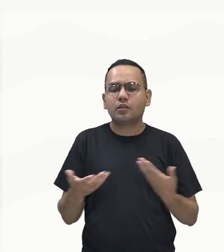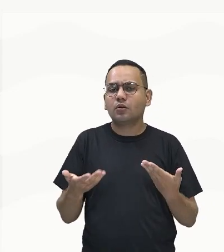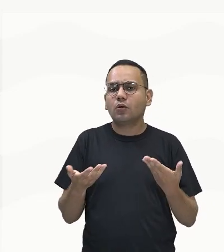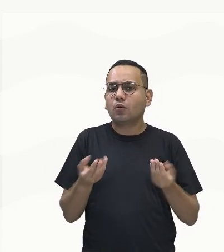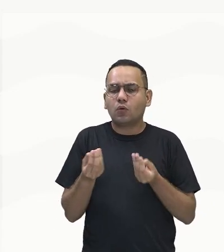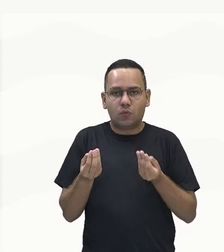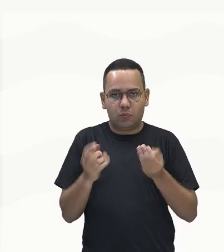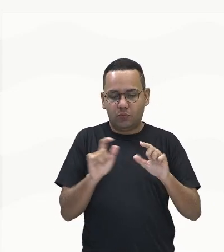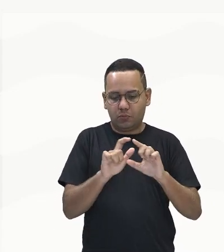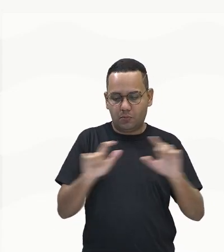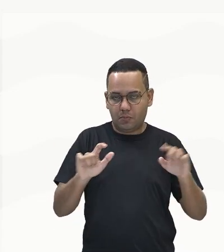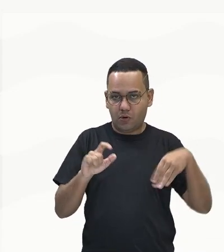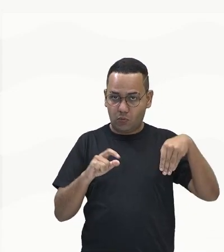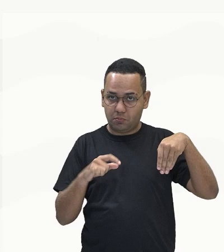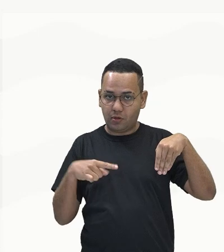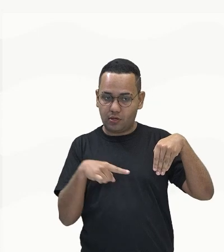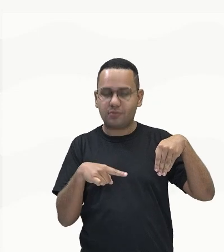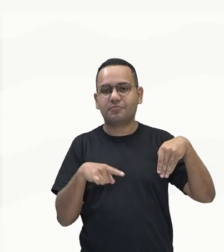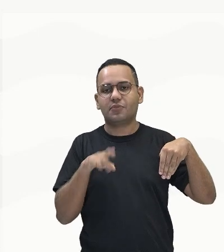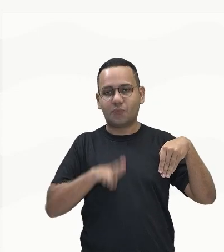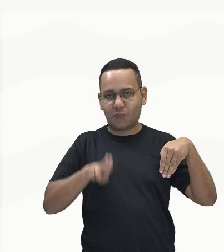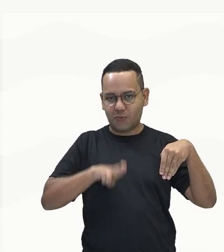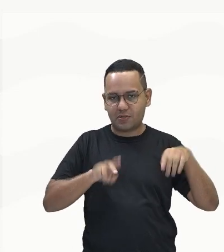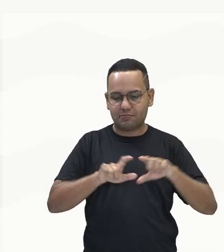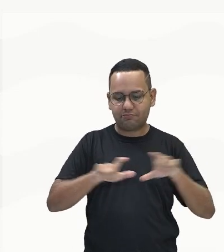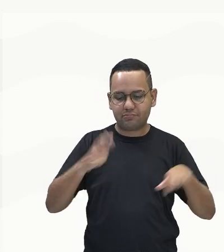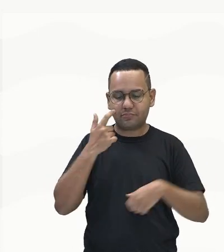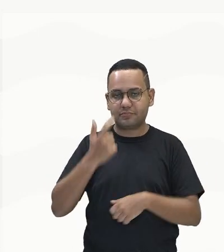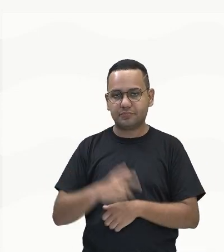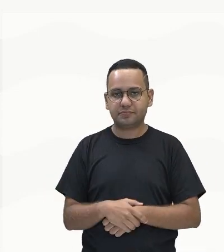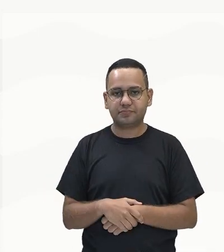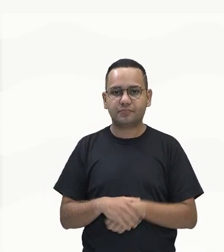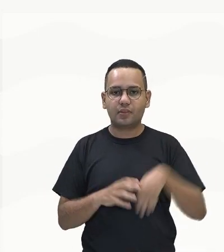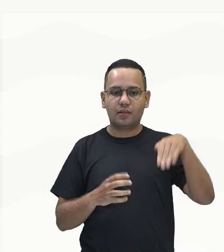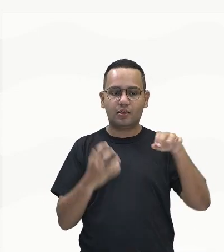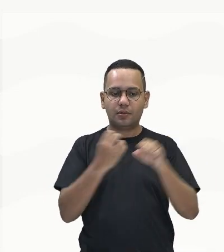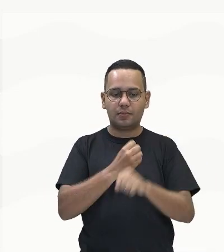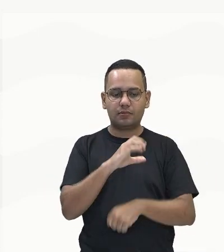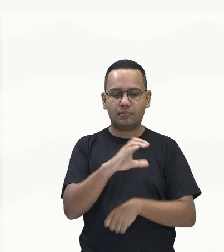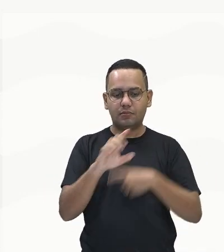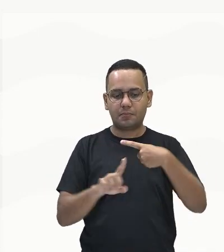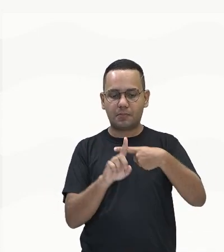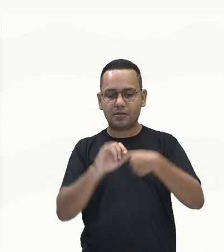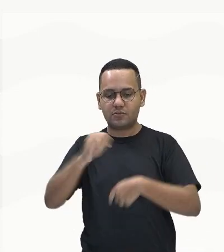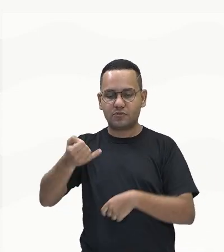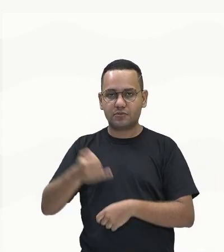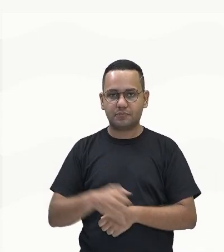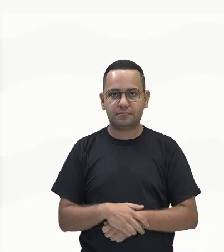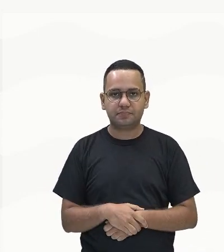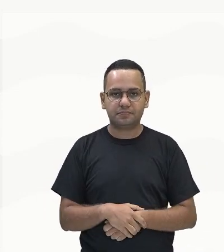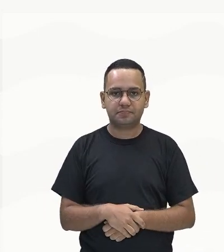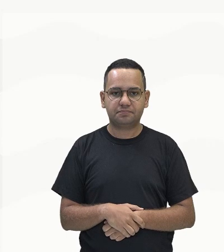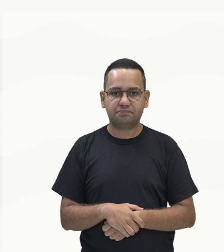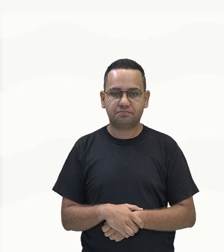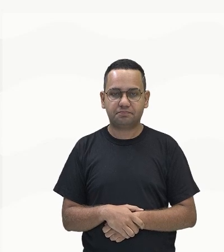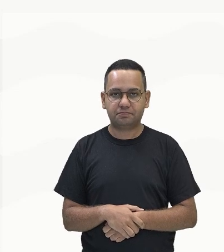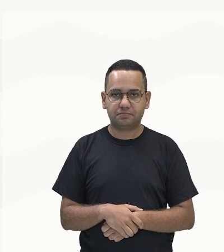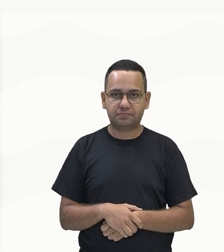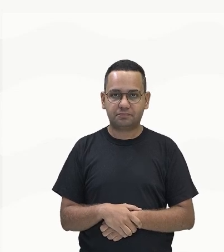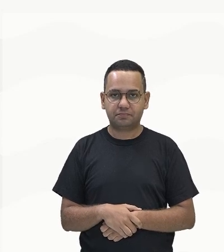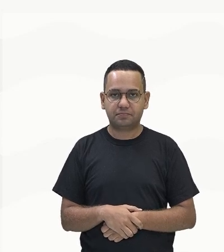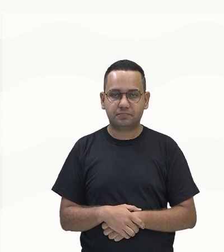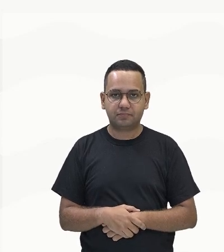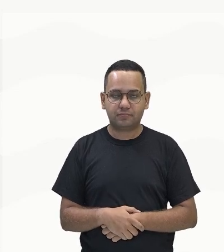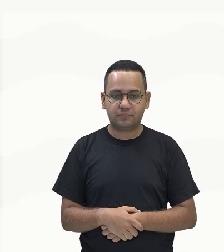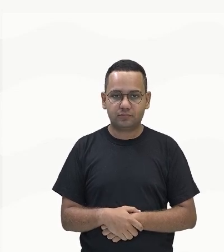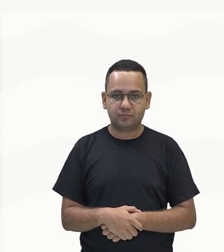do montante, ok? Que ela relaciona meu montante com o meu capital e o juros, tá